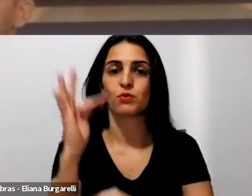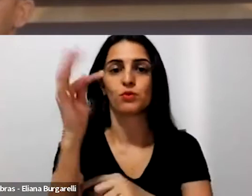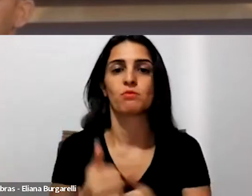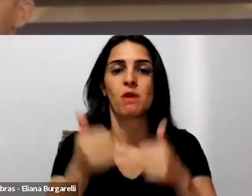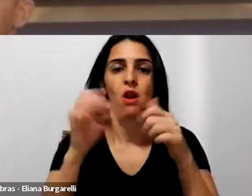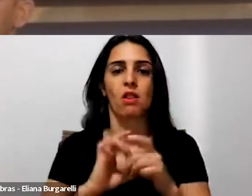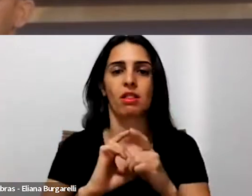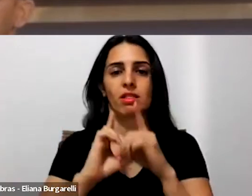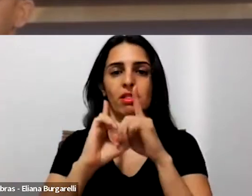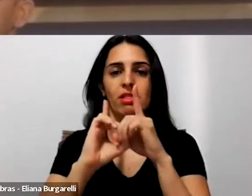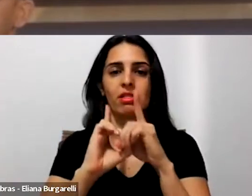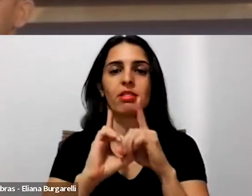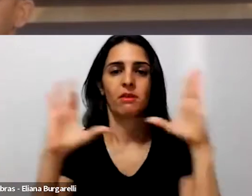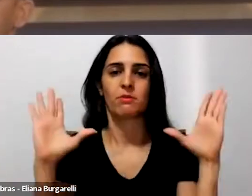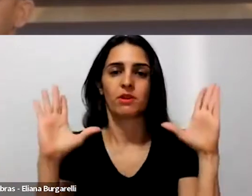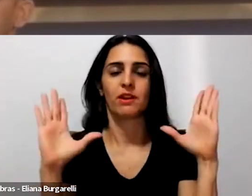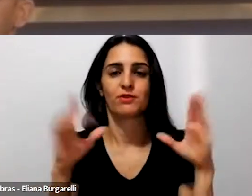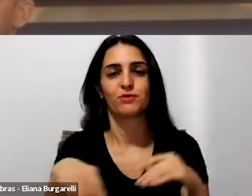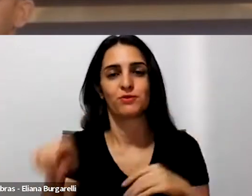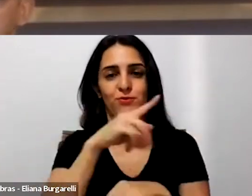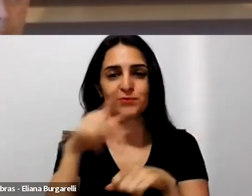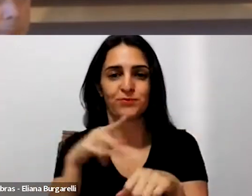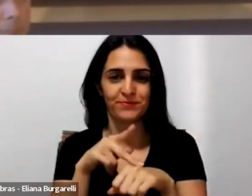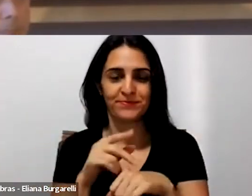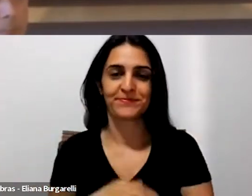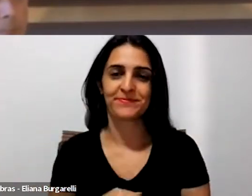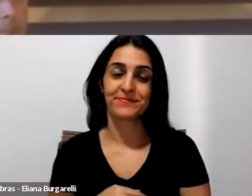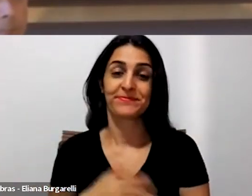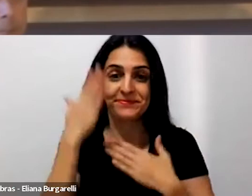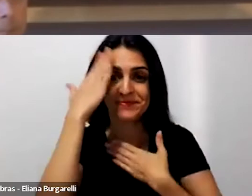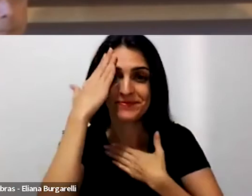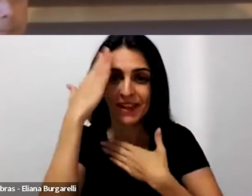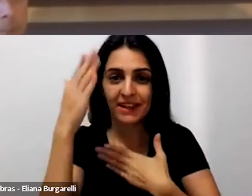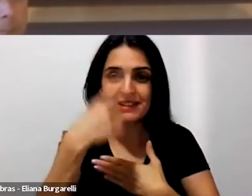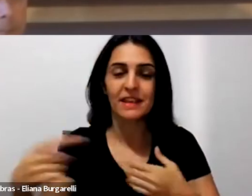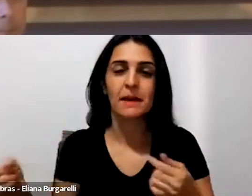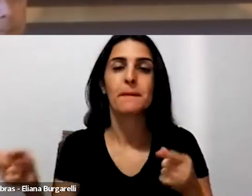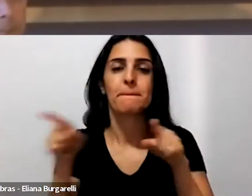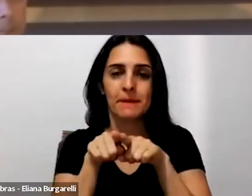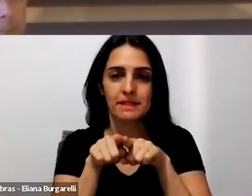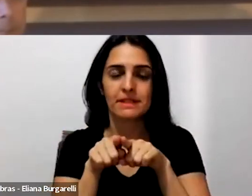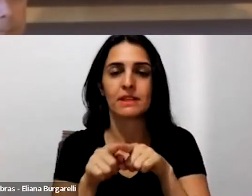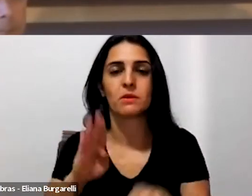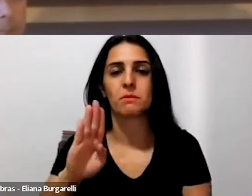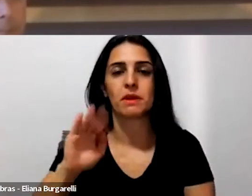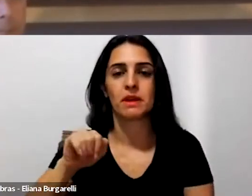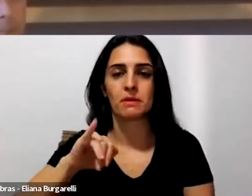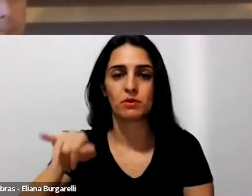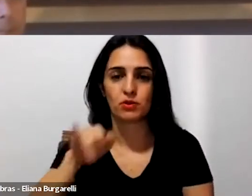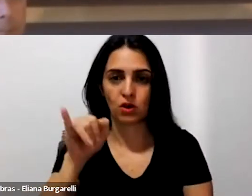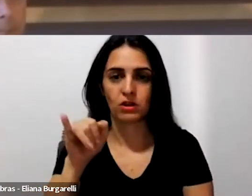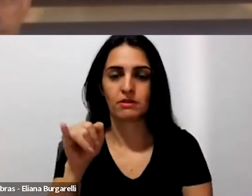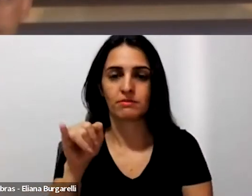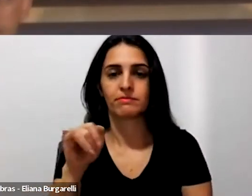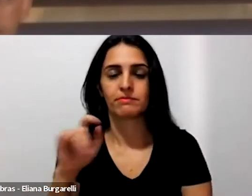para o país. Então, para isso, a gente gostaria de agradecer principalmente os nossos parceiros, então a BMJ Consultores Associados, o